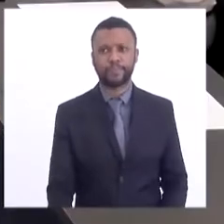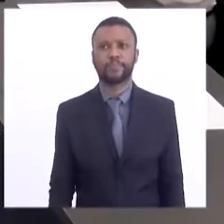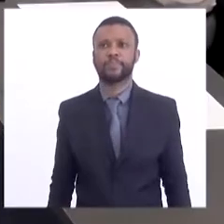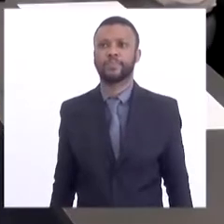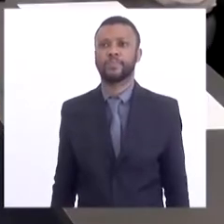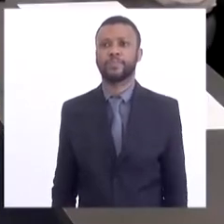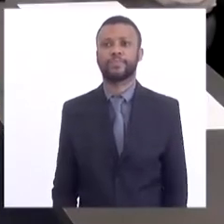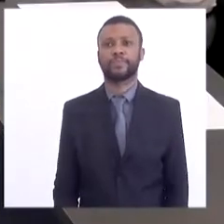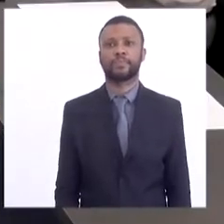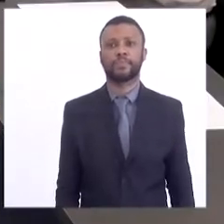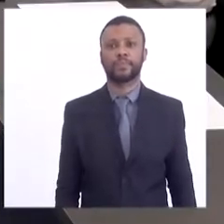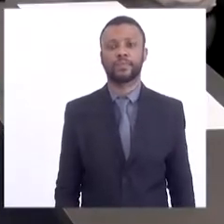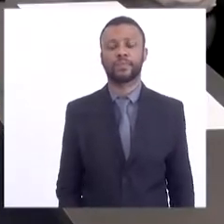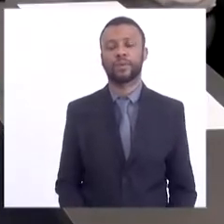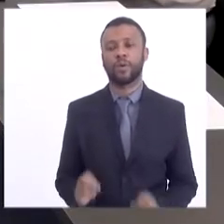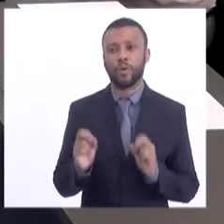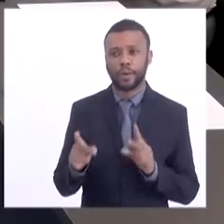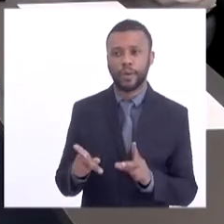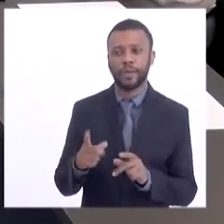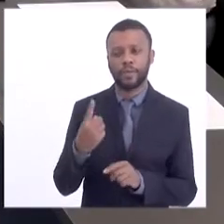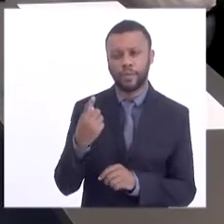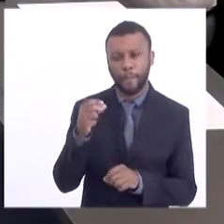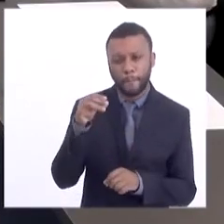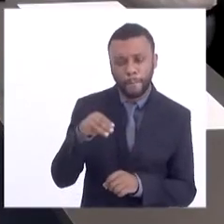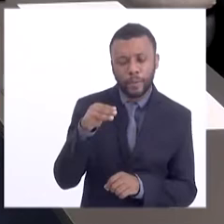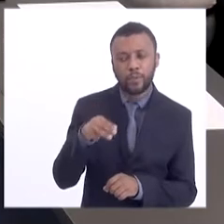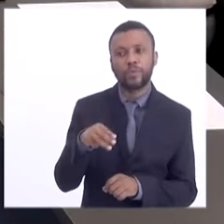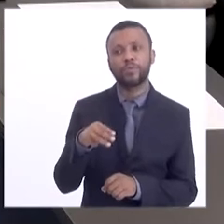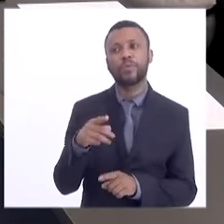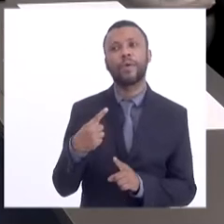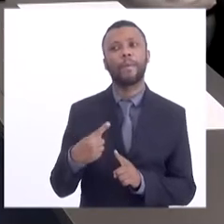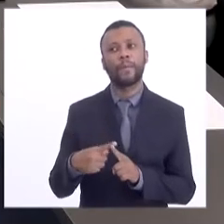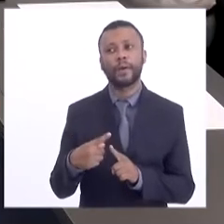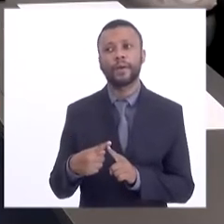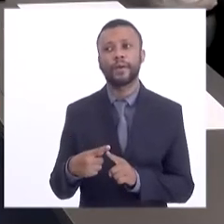minutinho porque deputada a